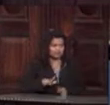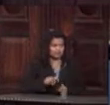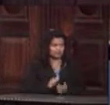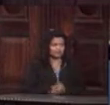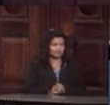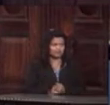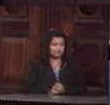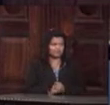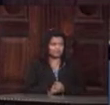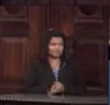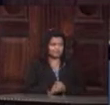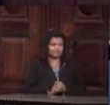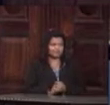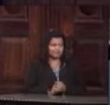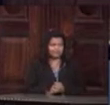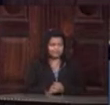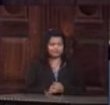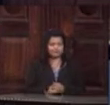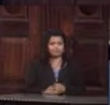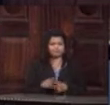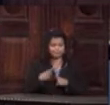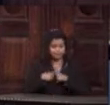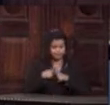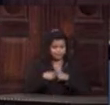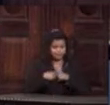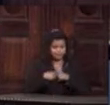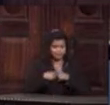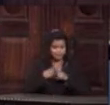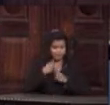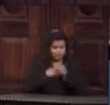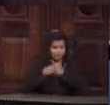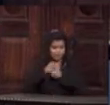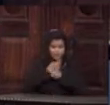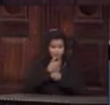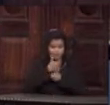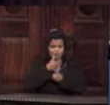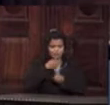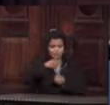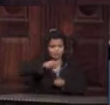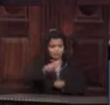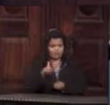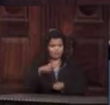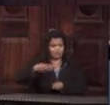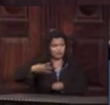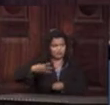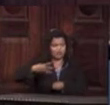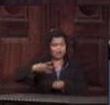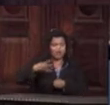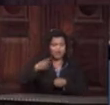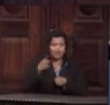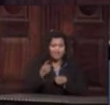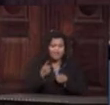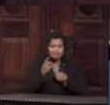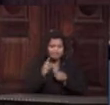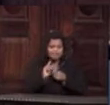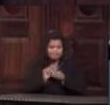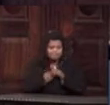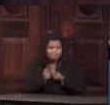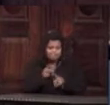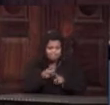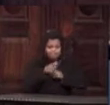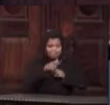joão goulart para limitar não para impedir mas para simplesmente limitar o percentual de remessa de lucros reais é